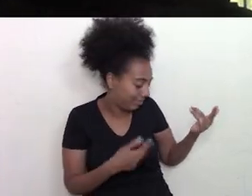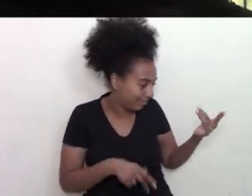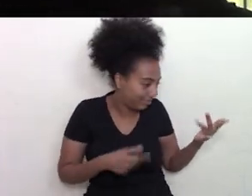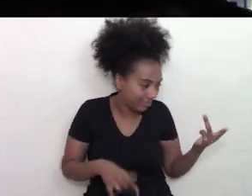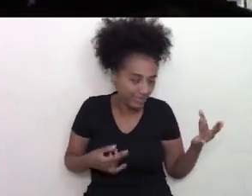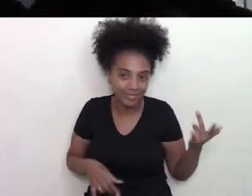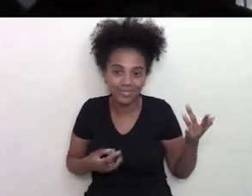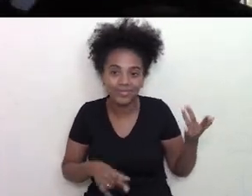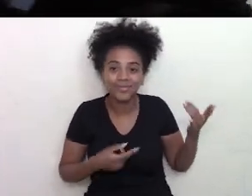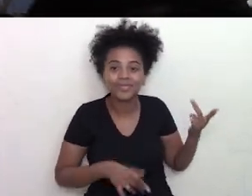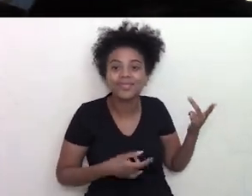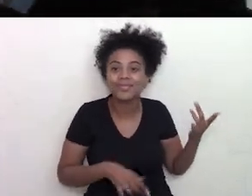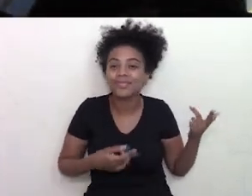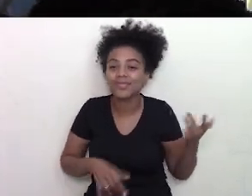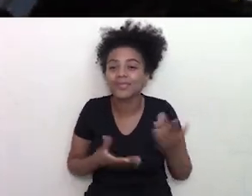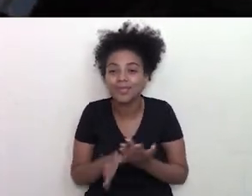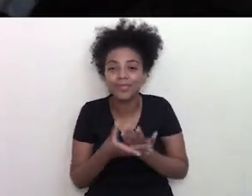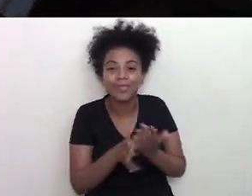Papapapara.